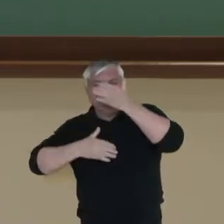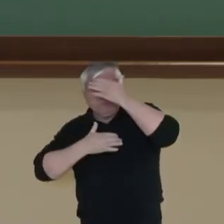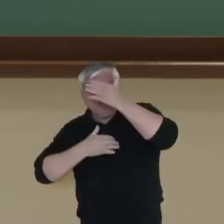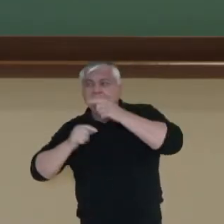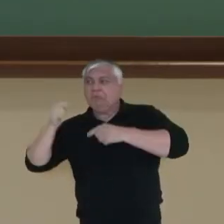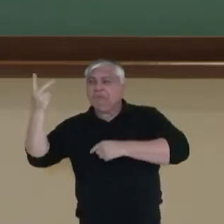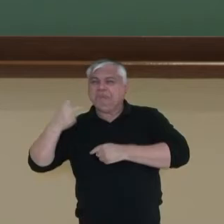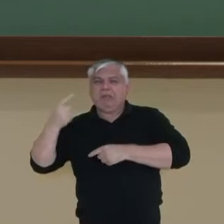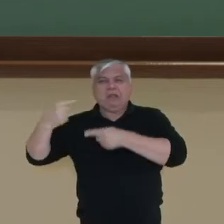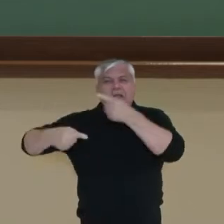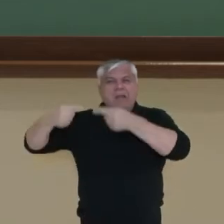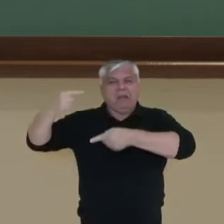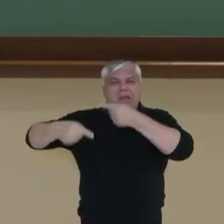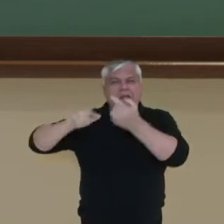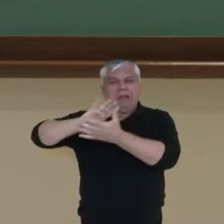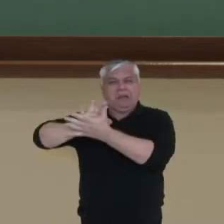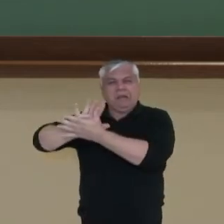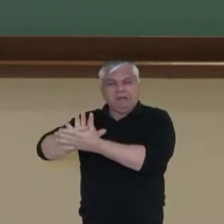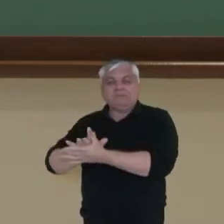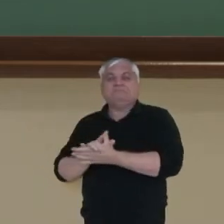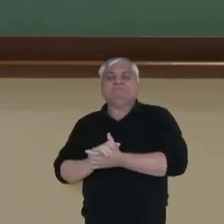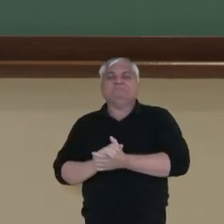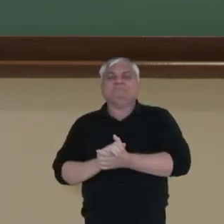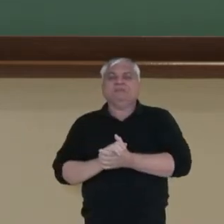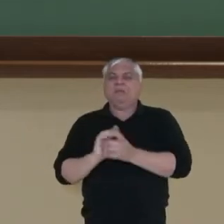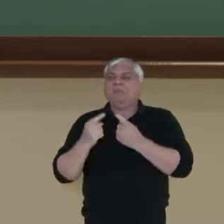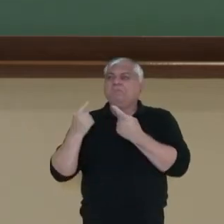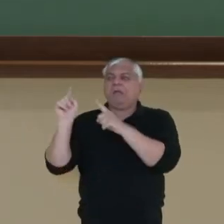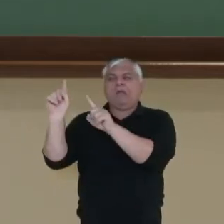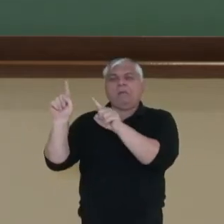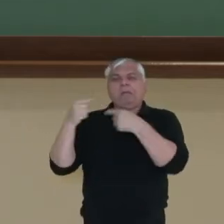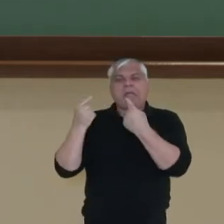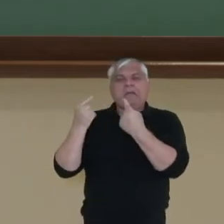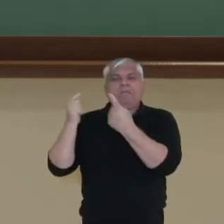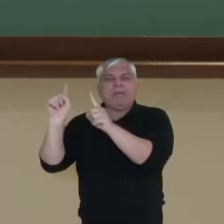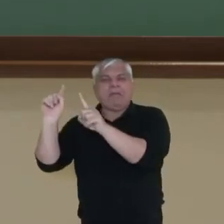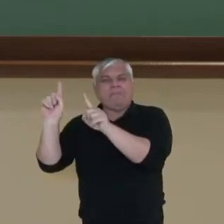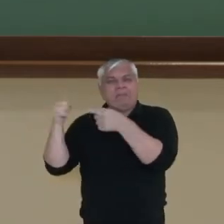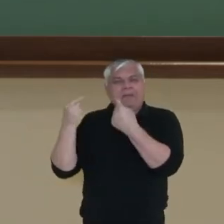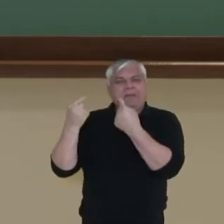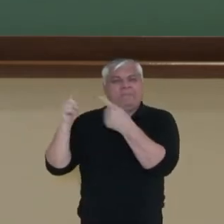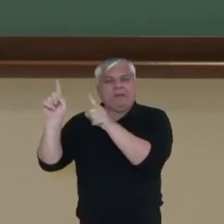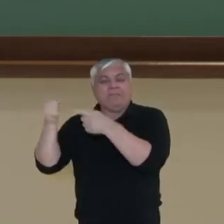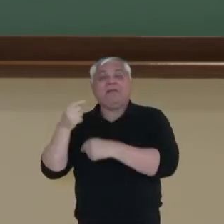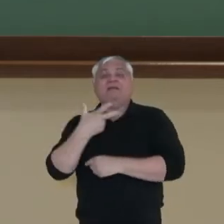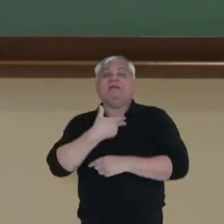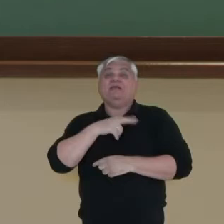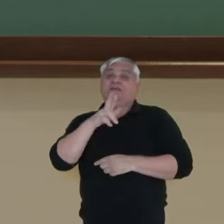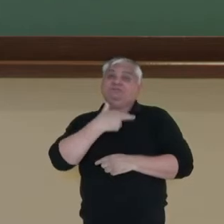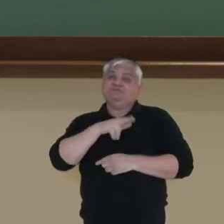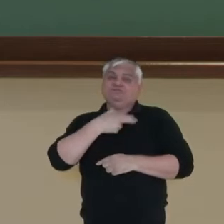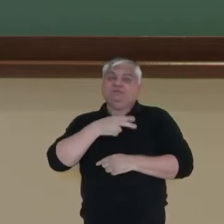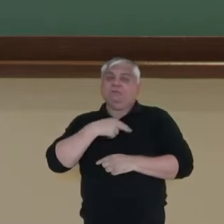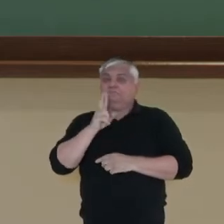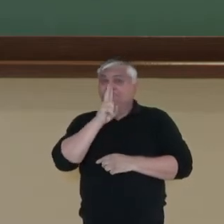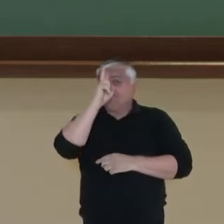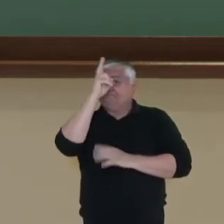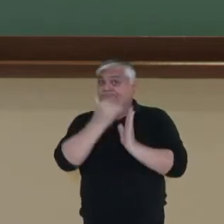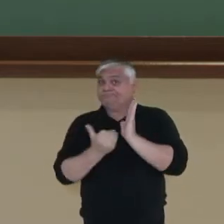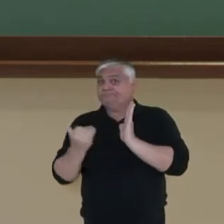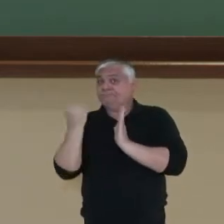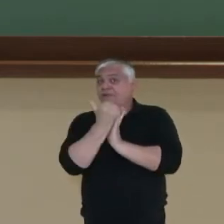comuns. As perseguições religiosas vão se tornando cada vez mais intensas. Vale